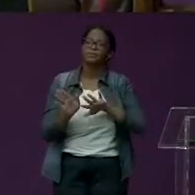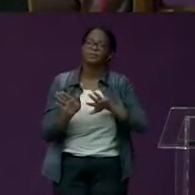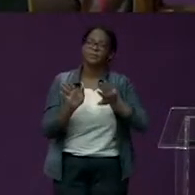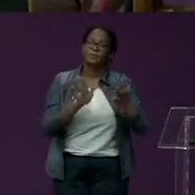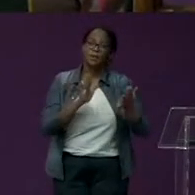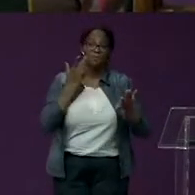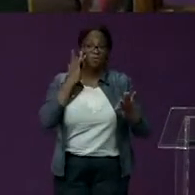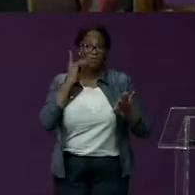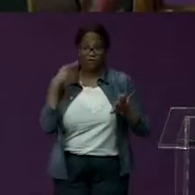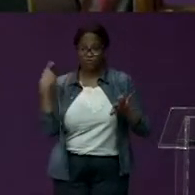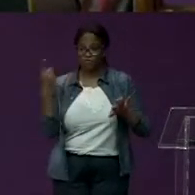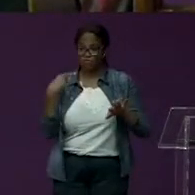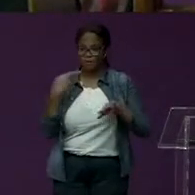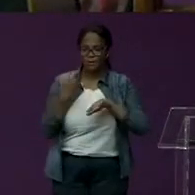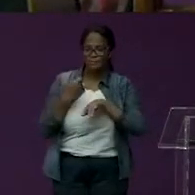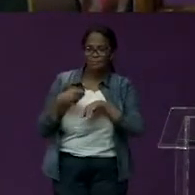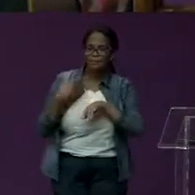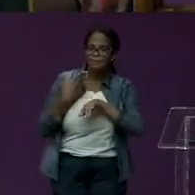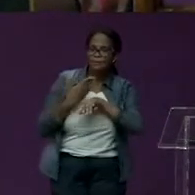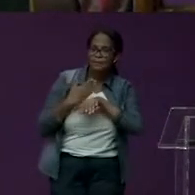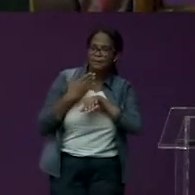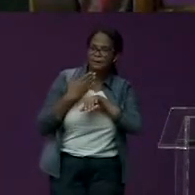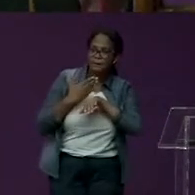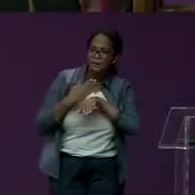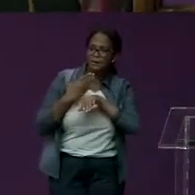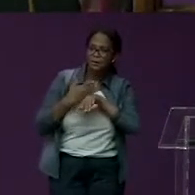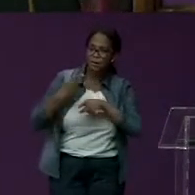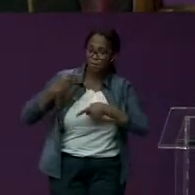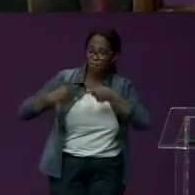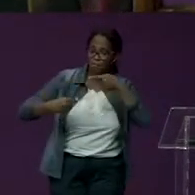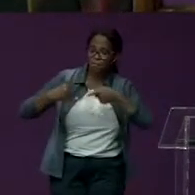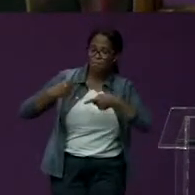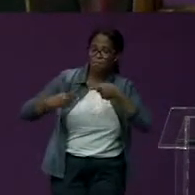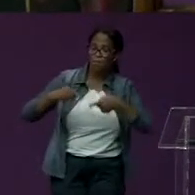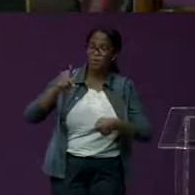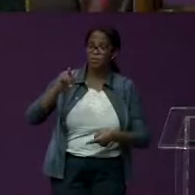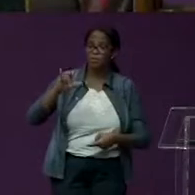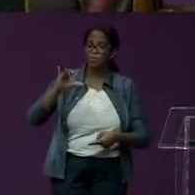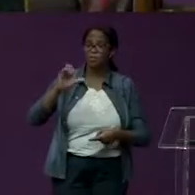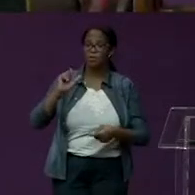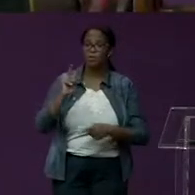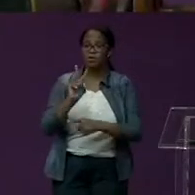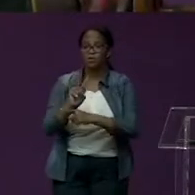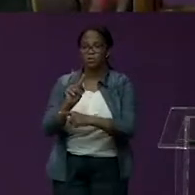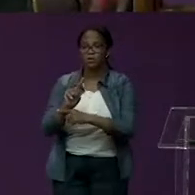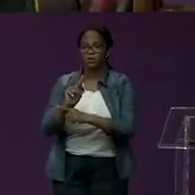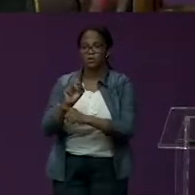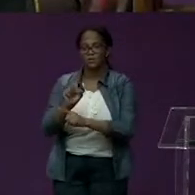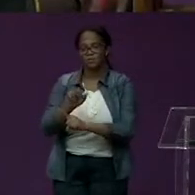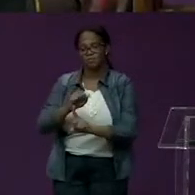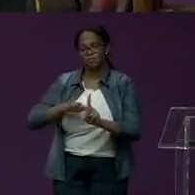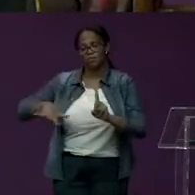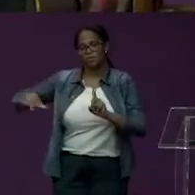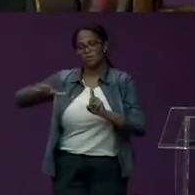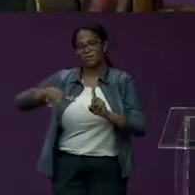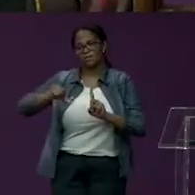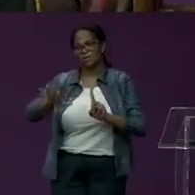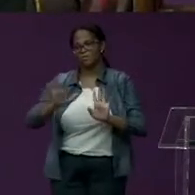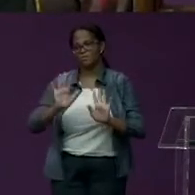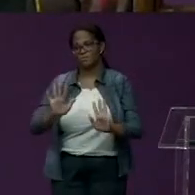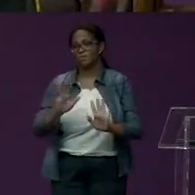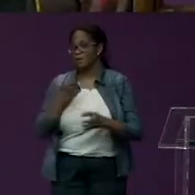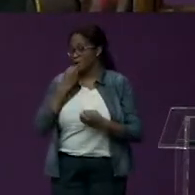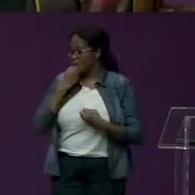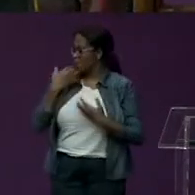que eu acho que nós temos que trabalhar como uma política pública fundamental de proteção da nossa sociedade. Bom,